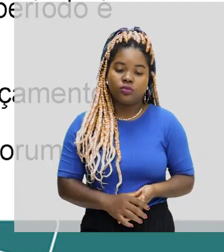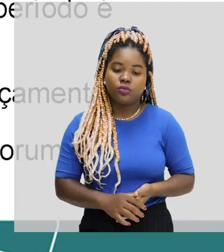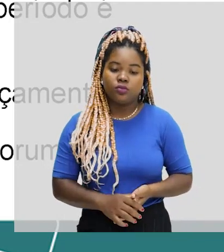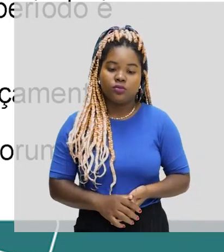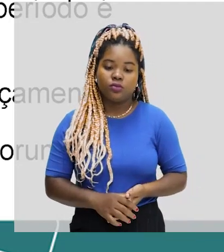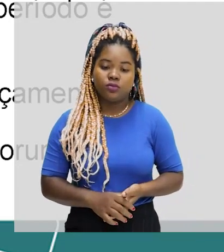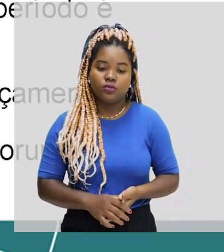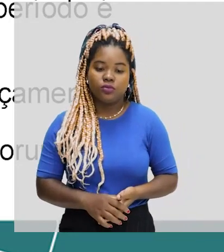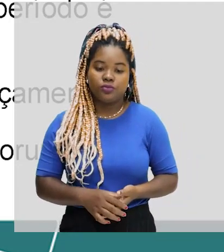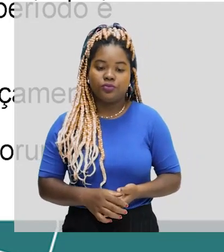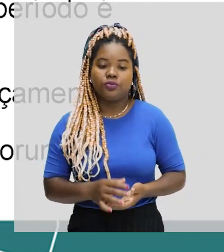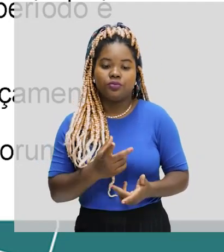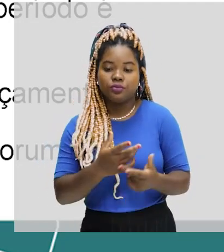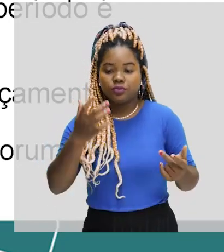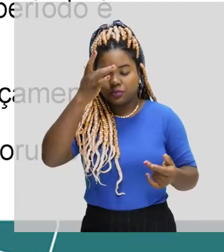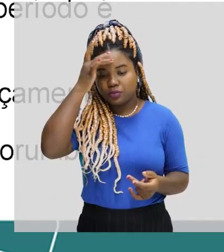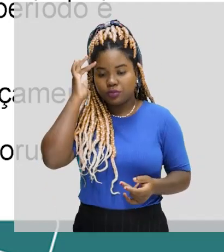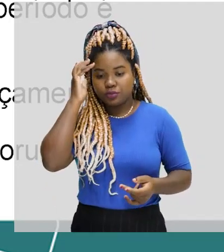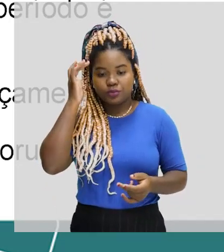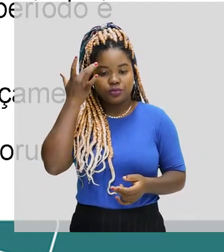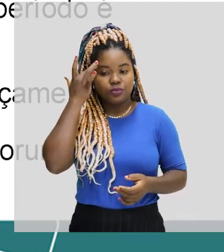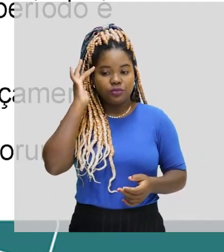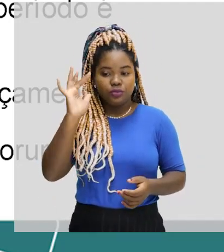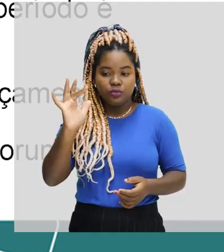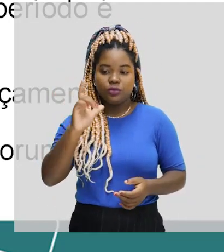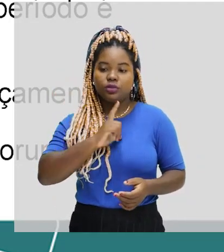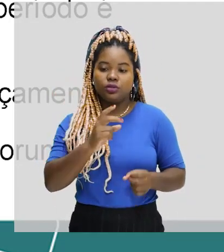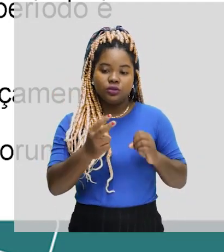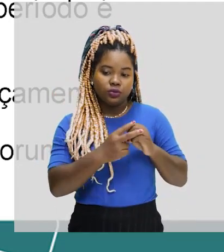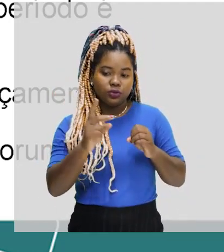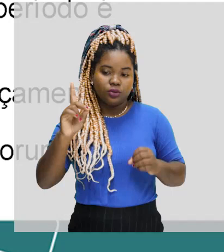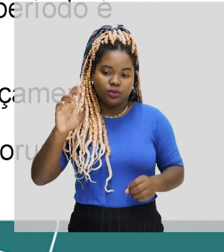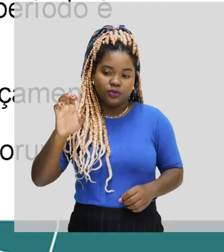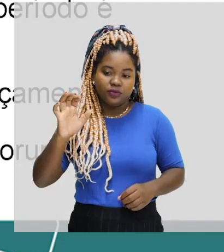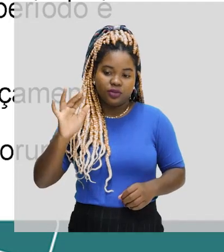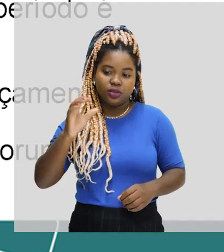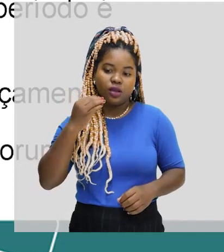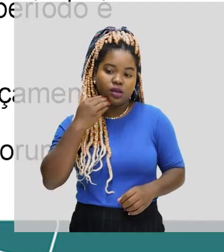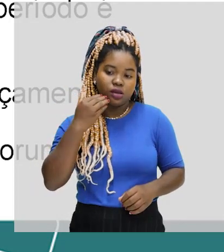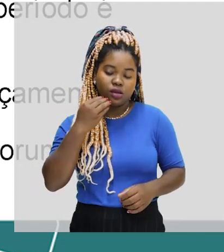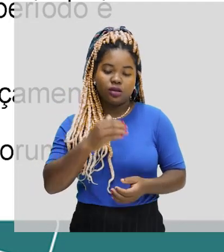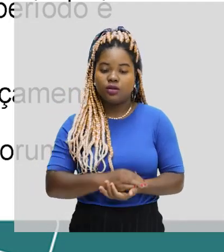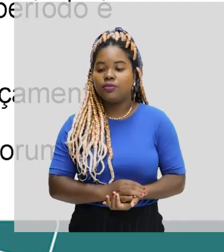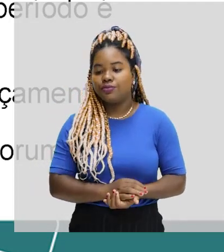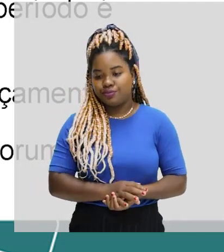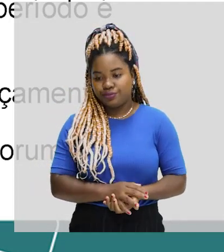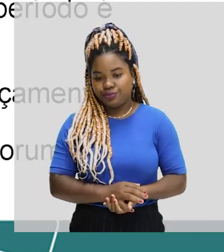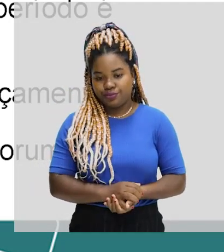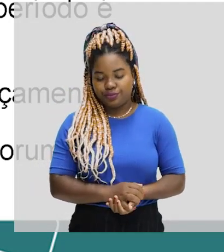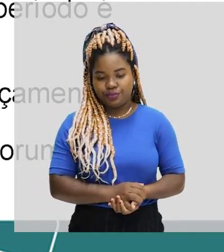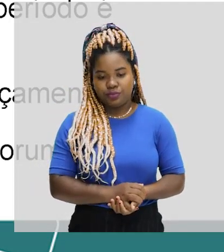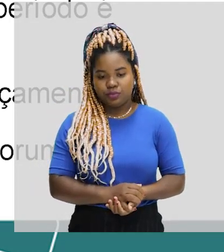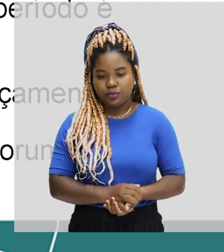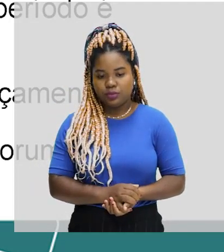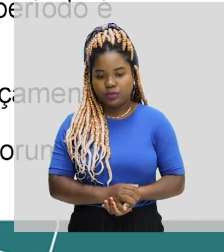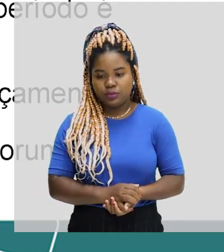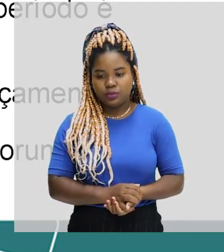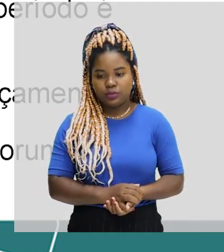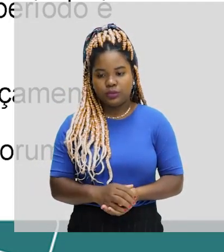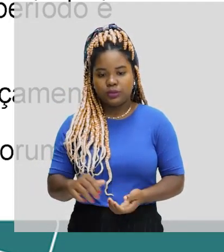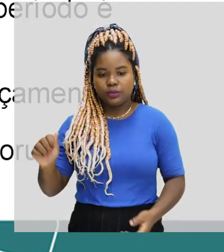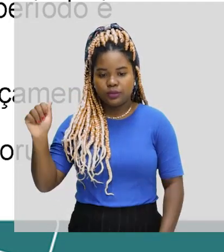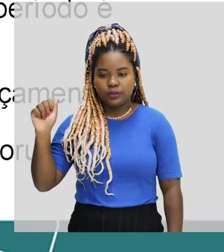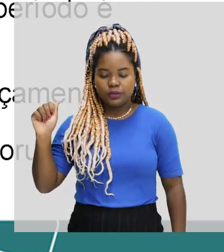bem aqui, ó, muita gente não sabe da existência dos verbos defectivos e os conjuga em todas as pessoas. Olha só,